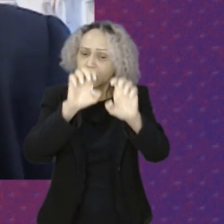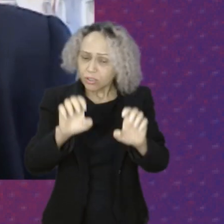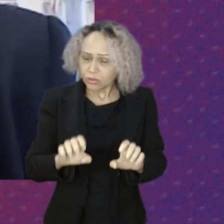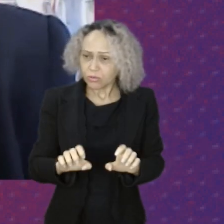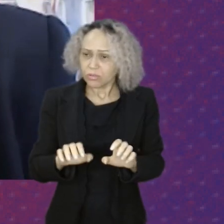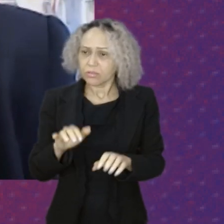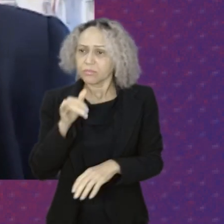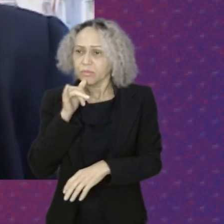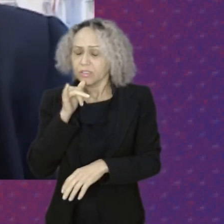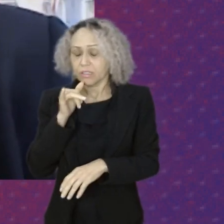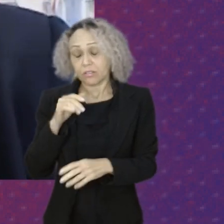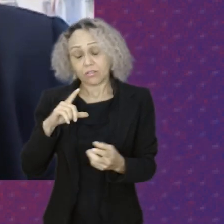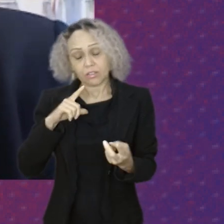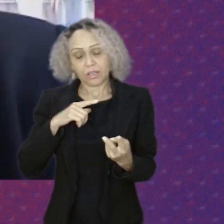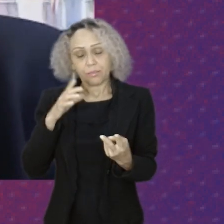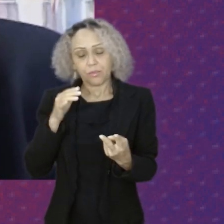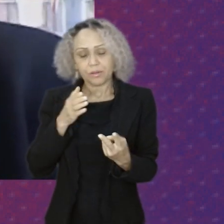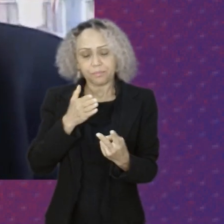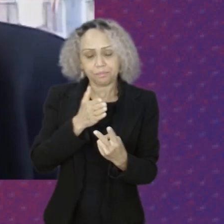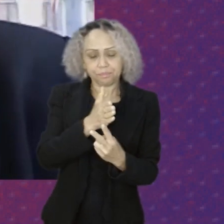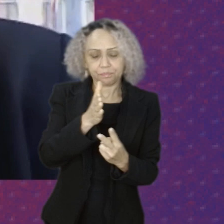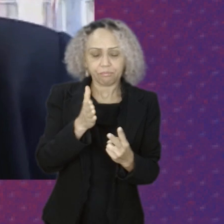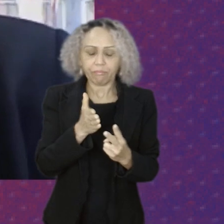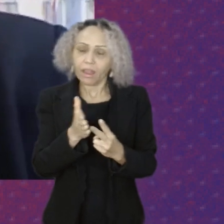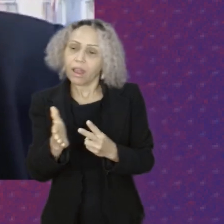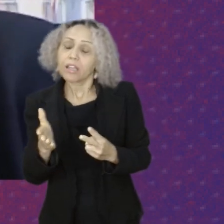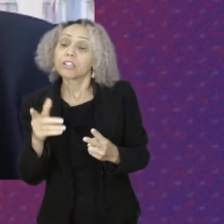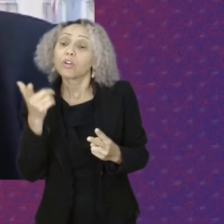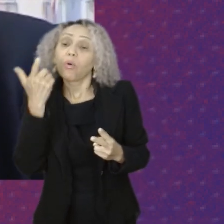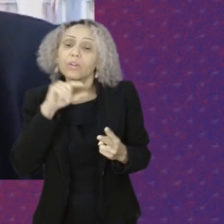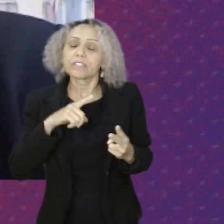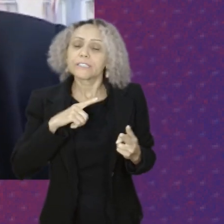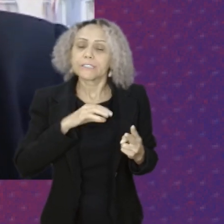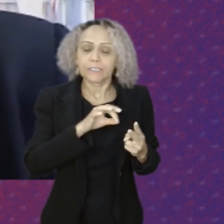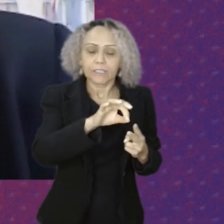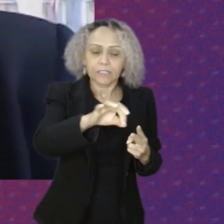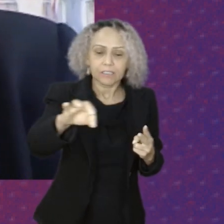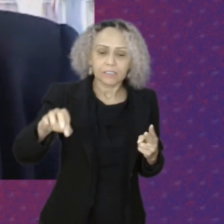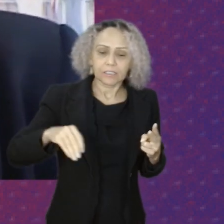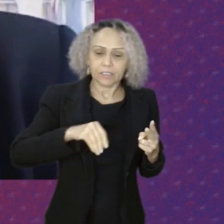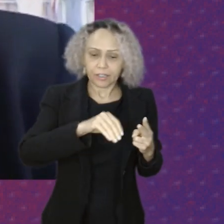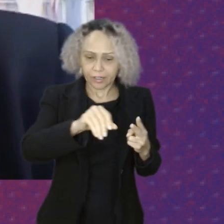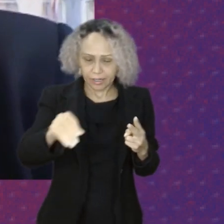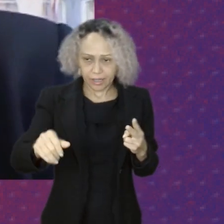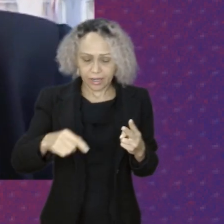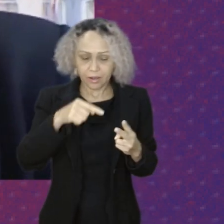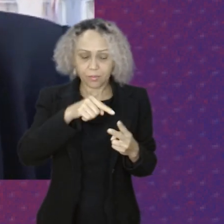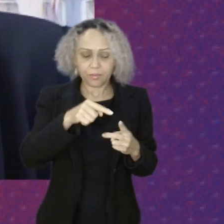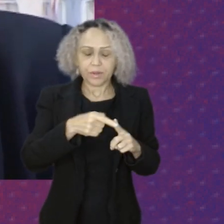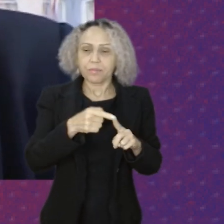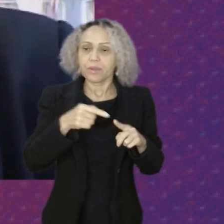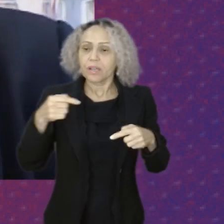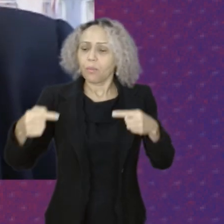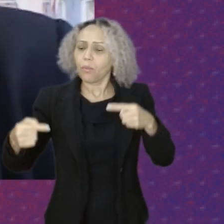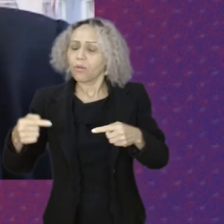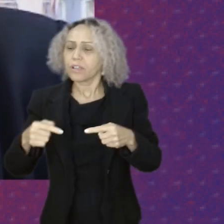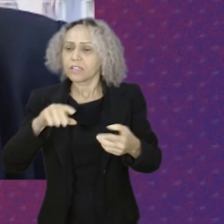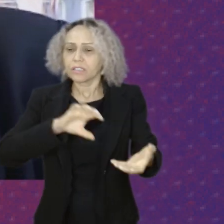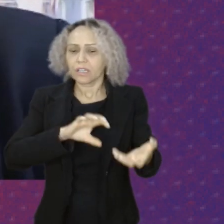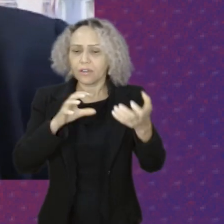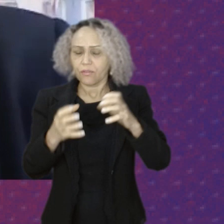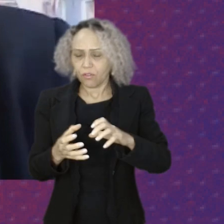no Brasil, nós temos hoje. Nós temos um meio de acesso à terra através da política de reforma agrária que tem pelo INCRA,